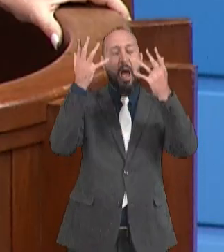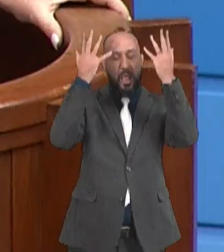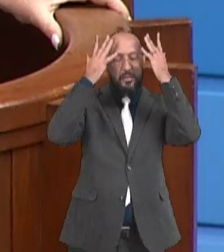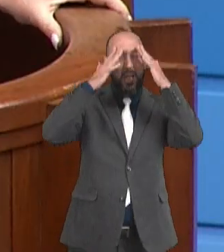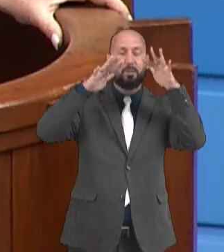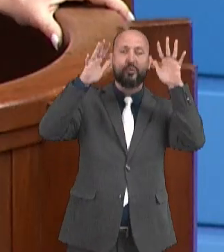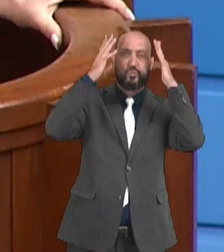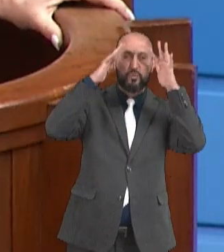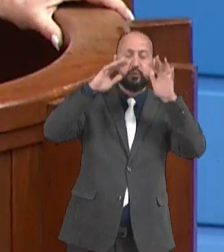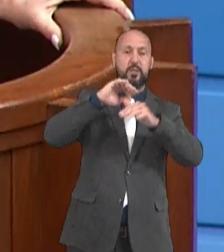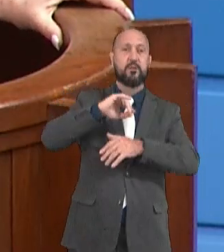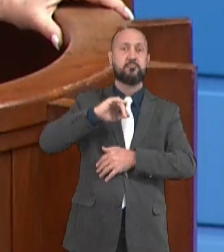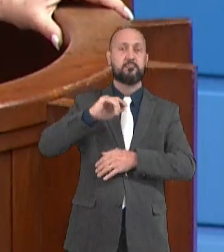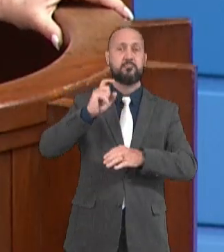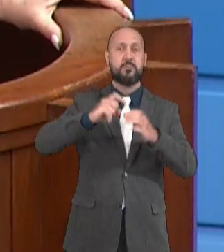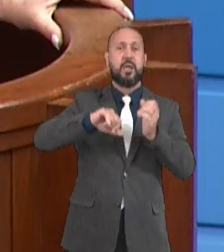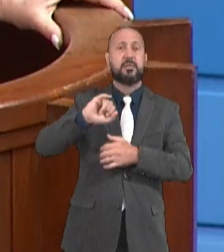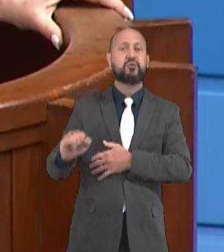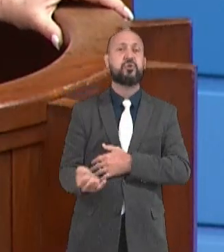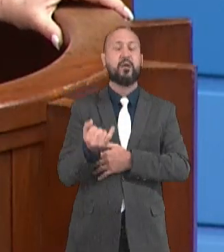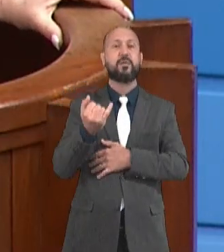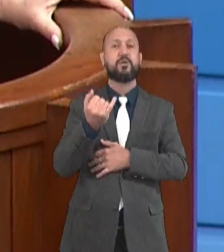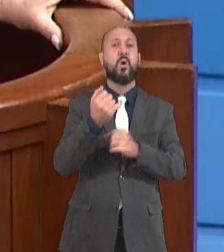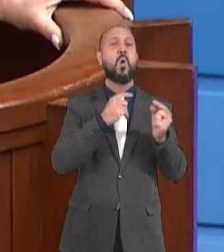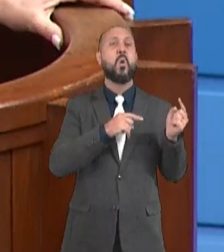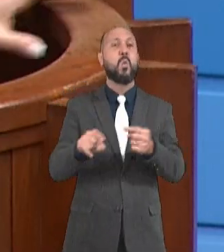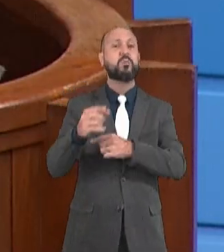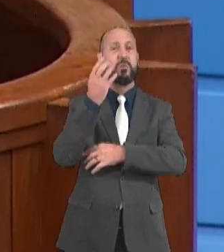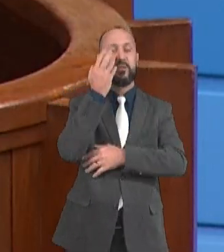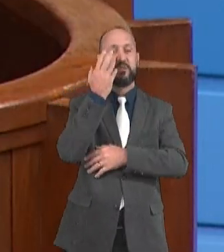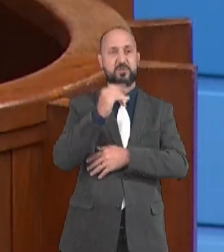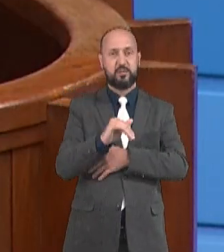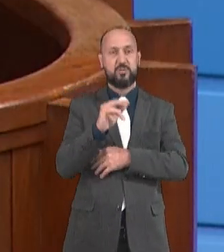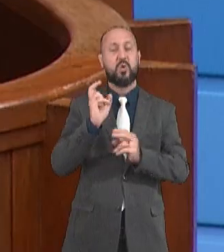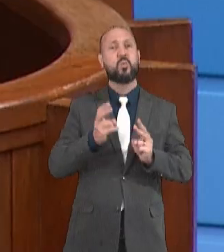naturalização desse abuso contra